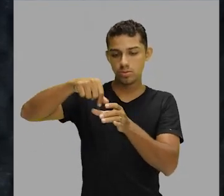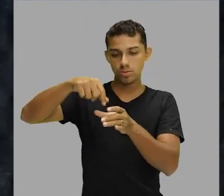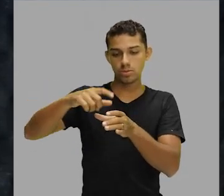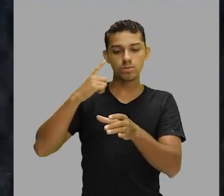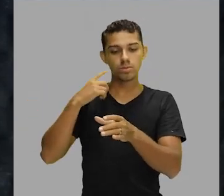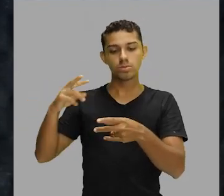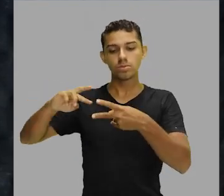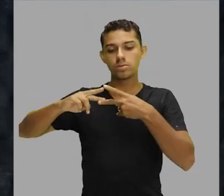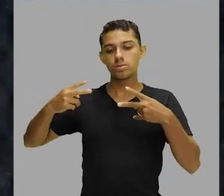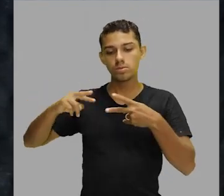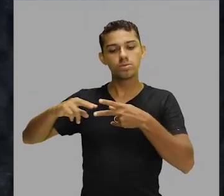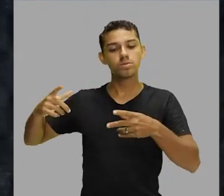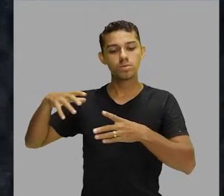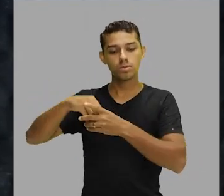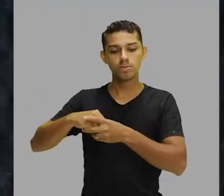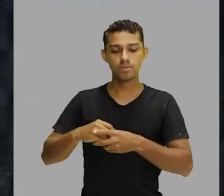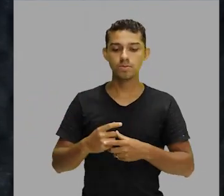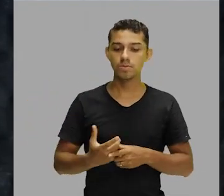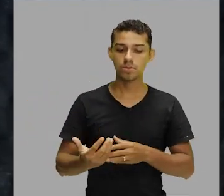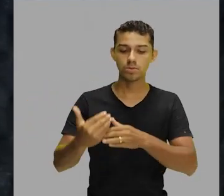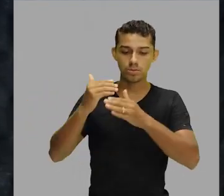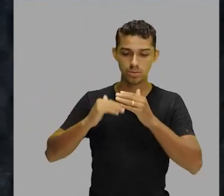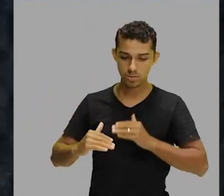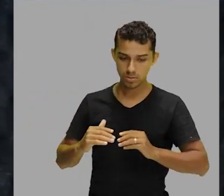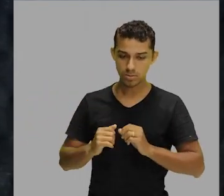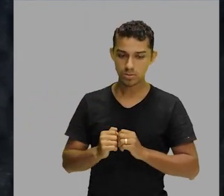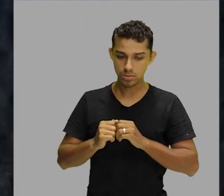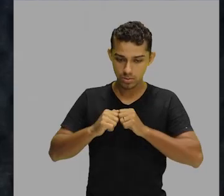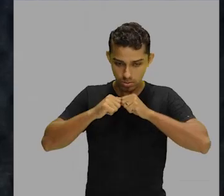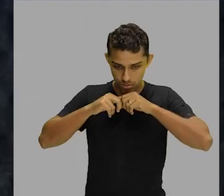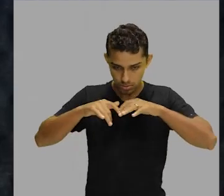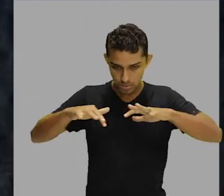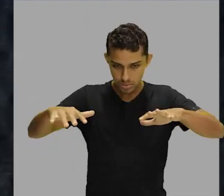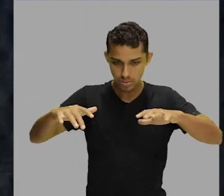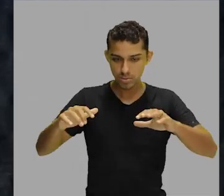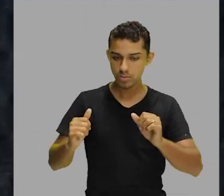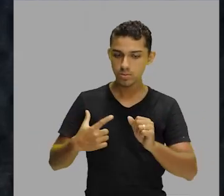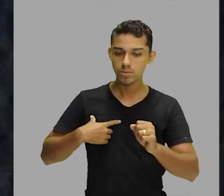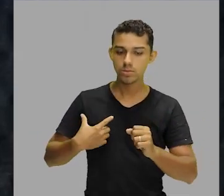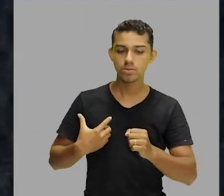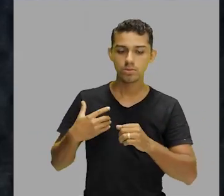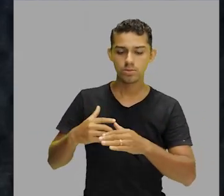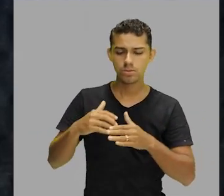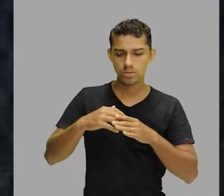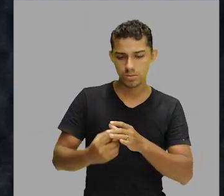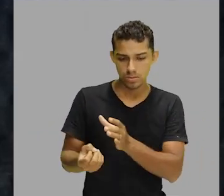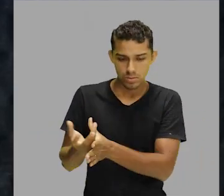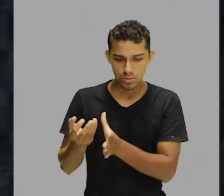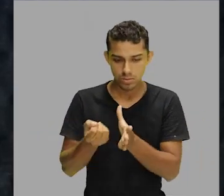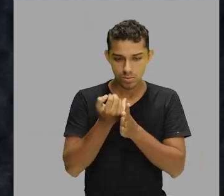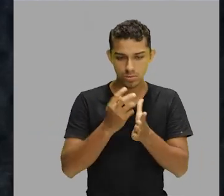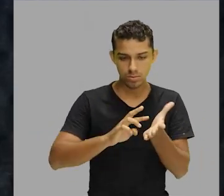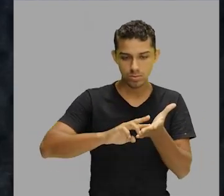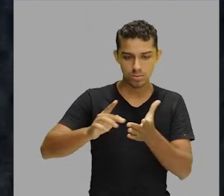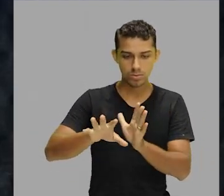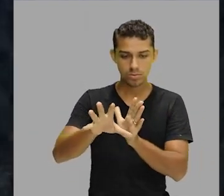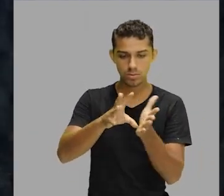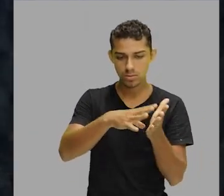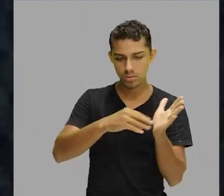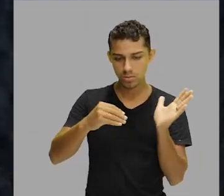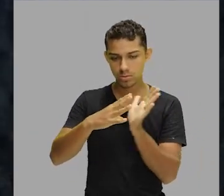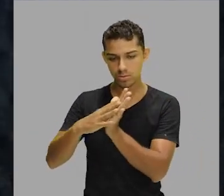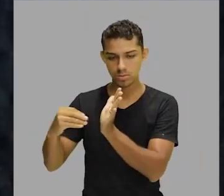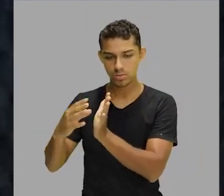Este DNA, o que vai acontecer? Ele vai comandar o processo de replicação, né, que